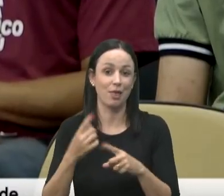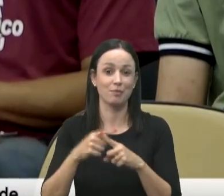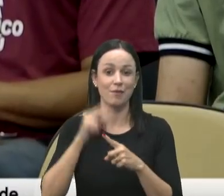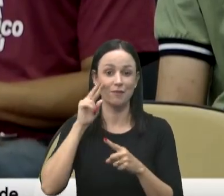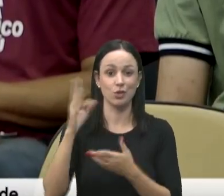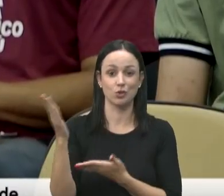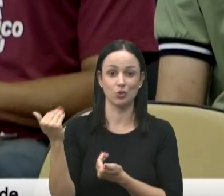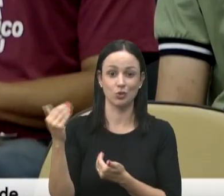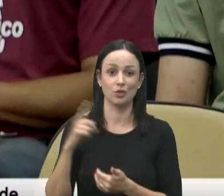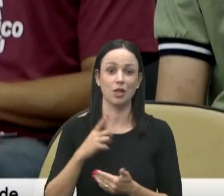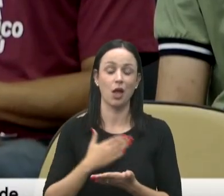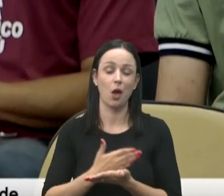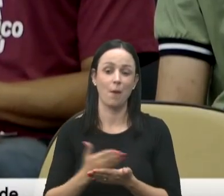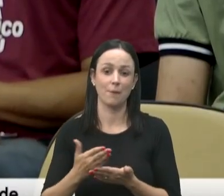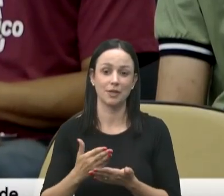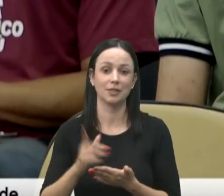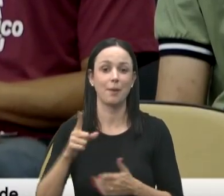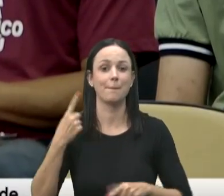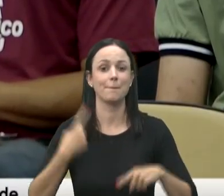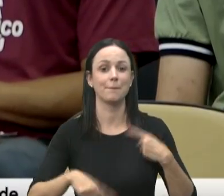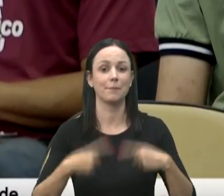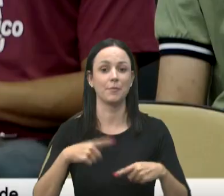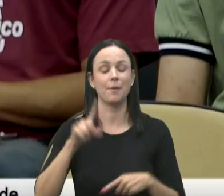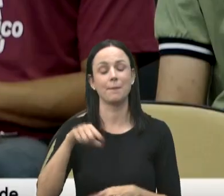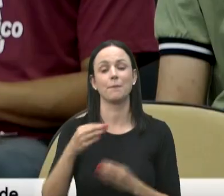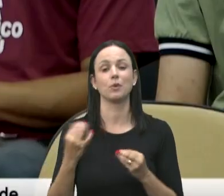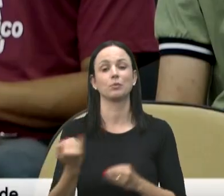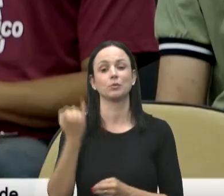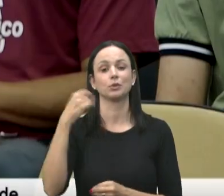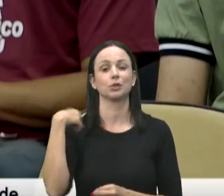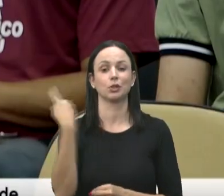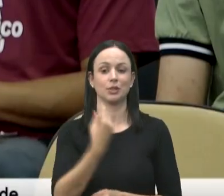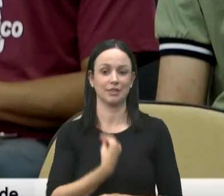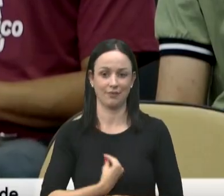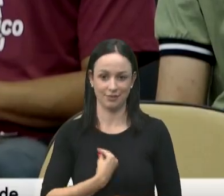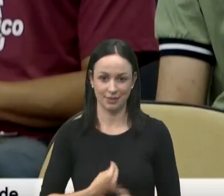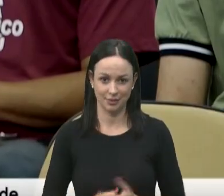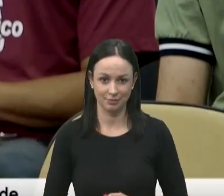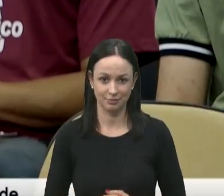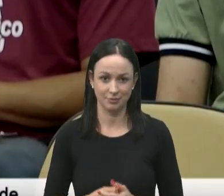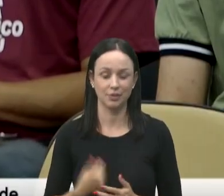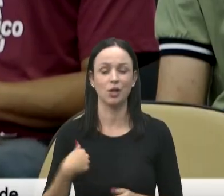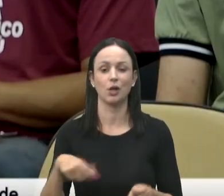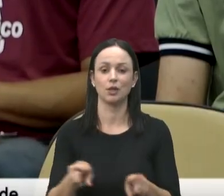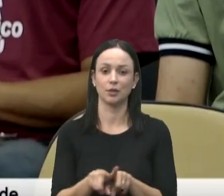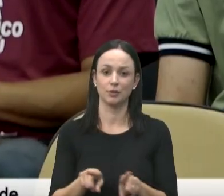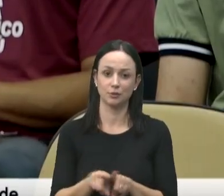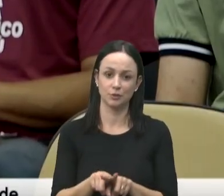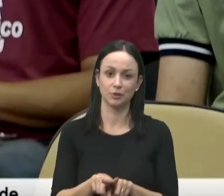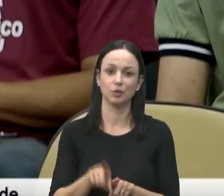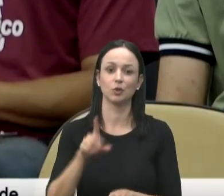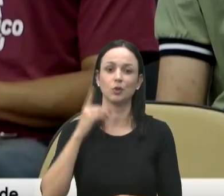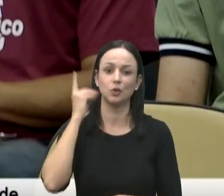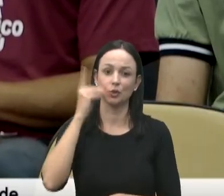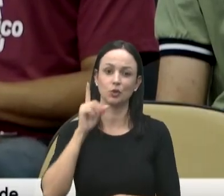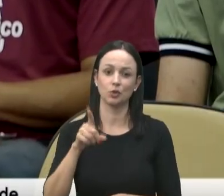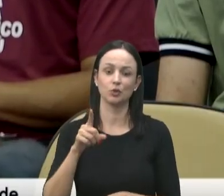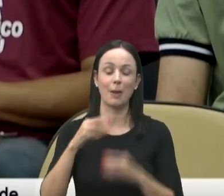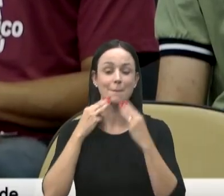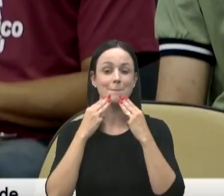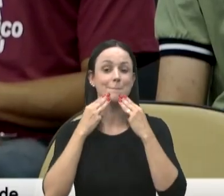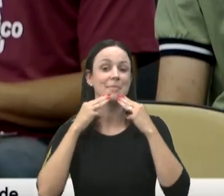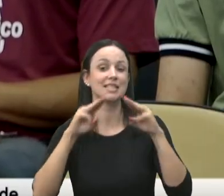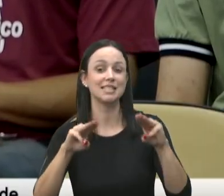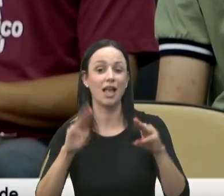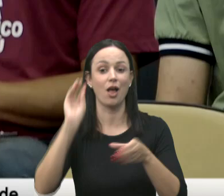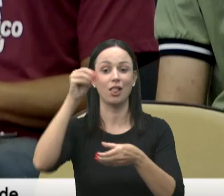juventude aqui que está começando, a política ela é muito importante na nossa vida. E eu venho também, deputado, com essa missão dentro